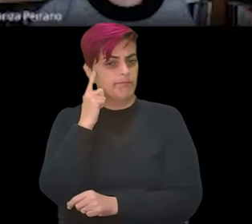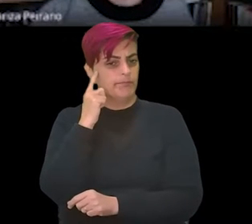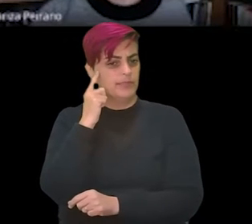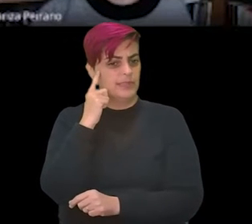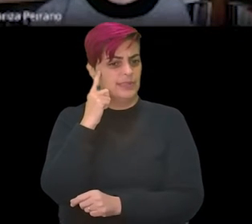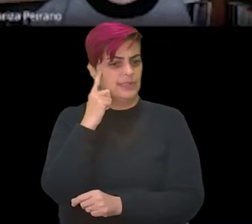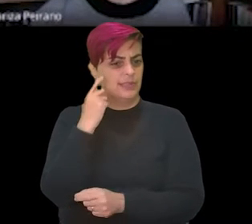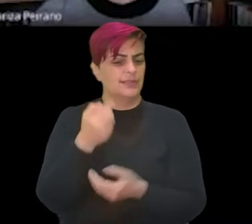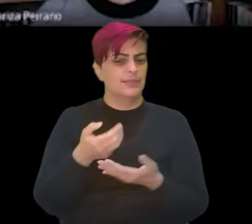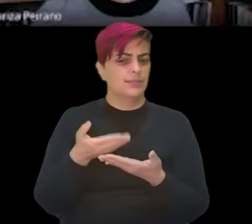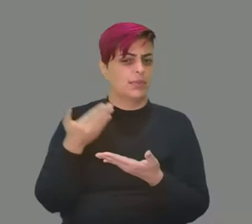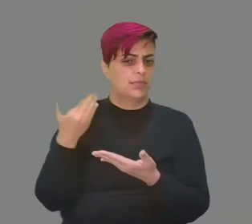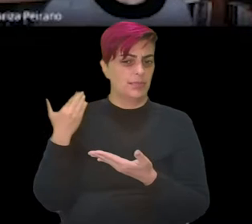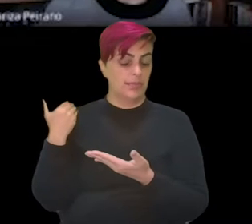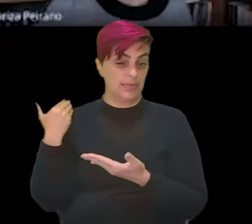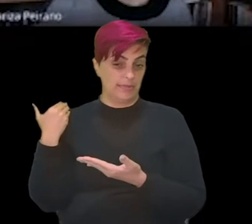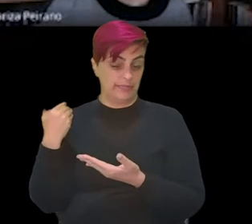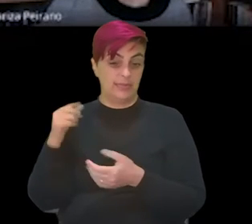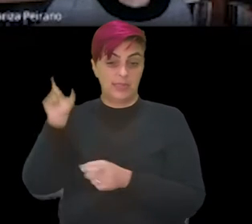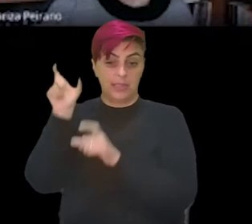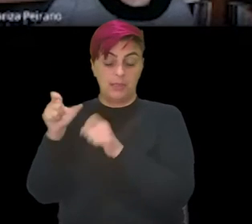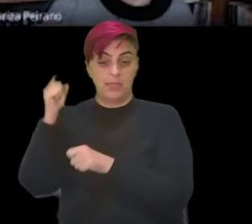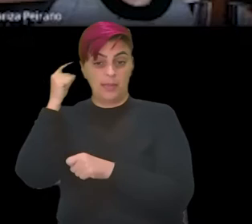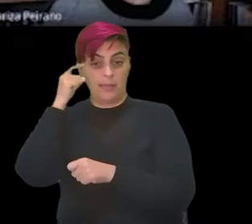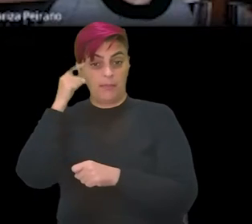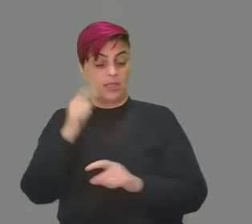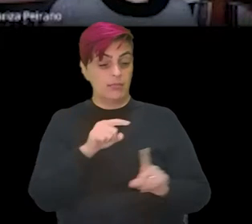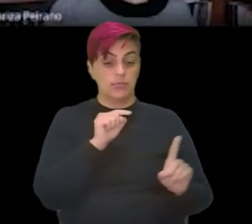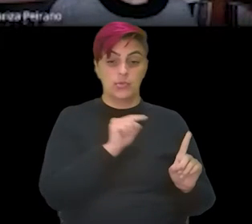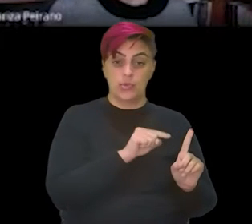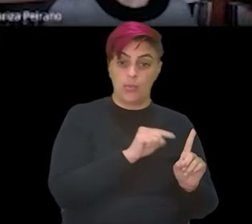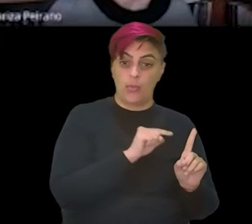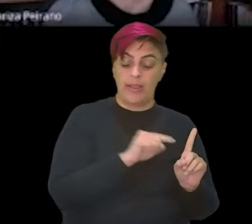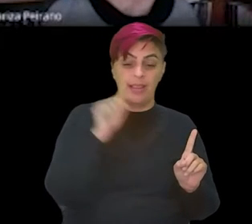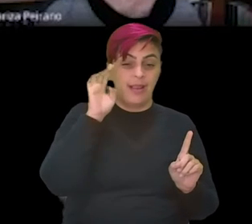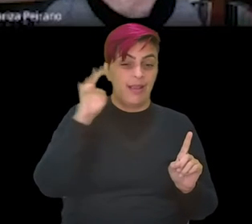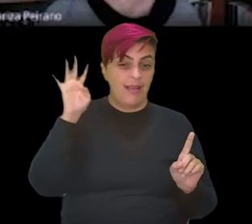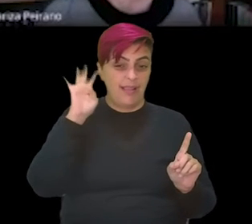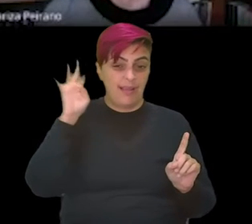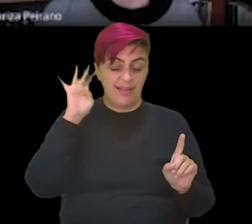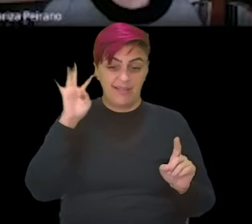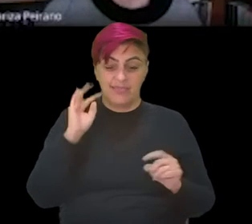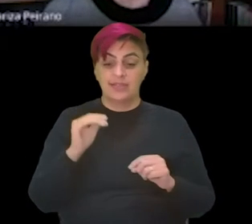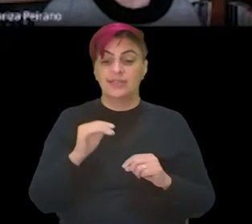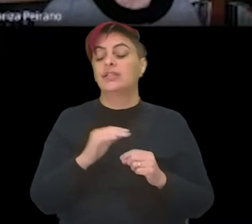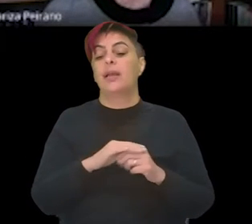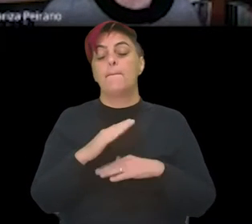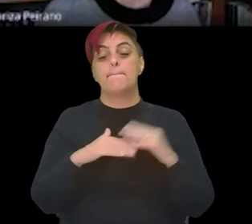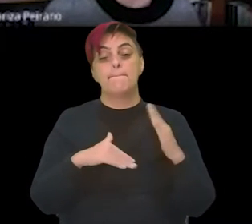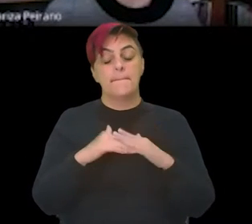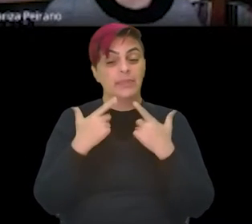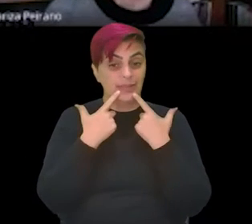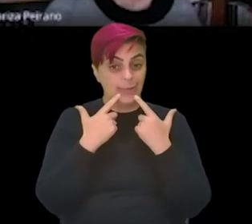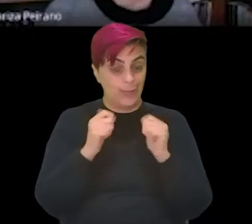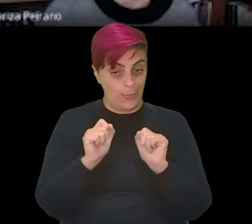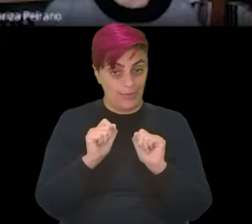décadas considerou-se que foi Malinowski o propositor de uma teoria pragmática da linguagem. A verdade é